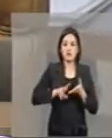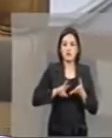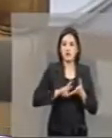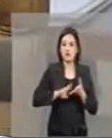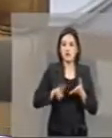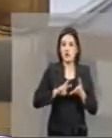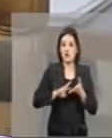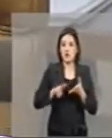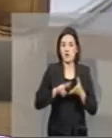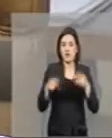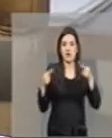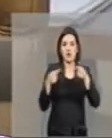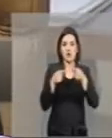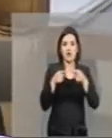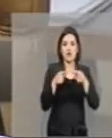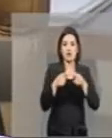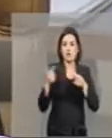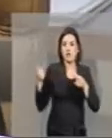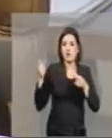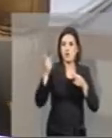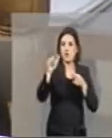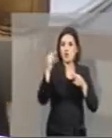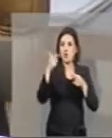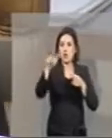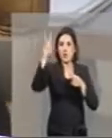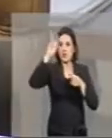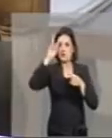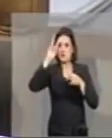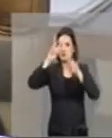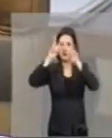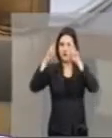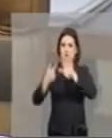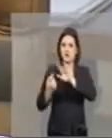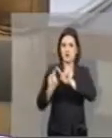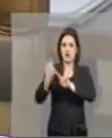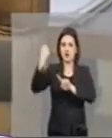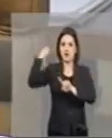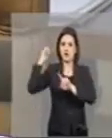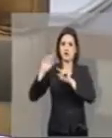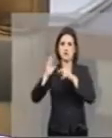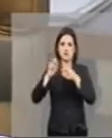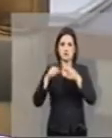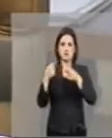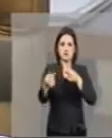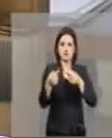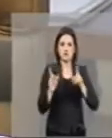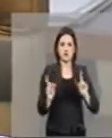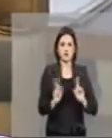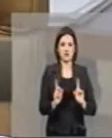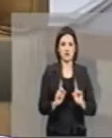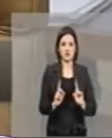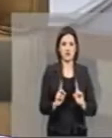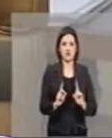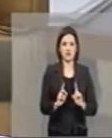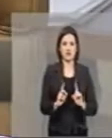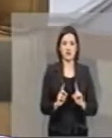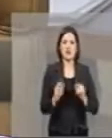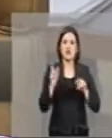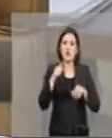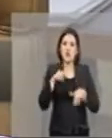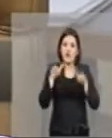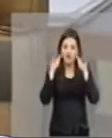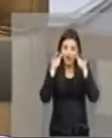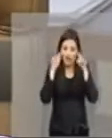ministro relator e dos votos que o acompanharam, e quanto à usurpação mesmo de competência, a extensão do exercício dessa competência,